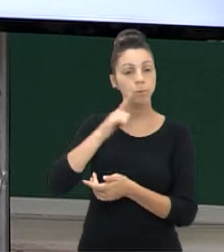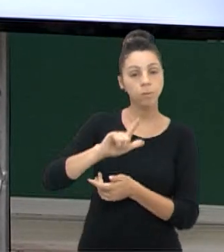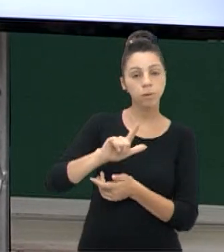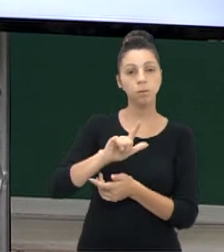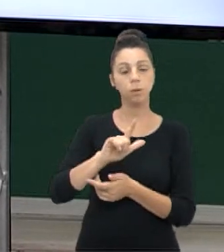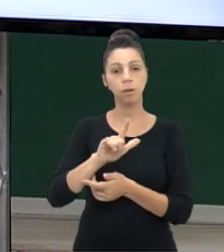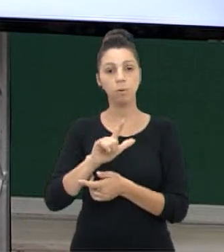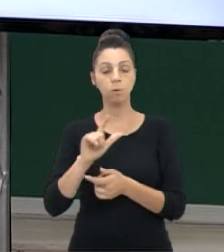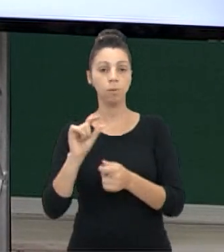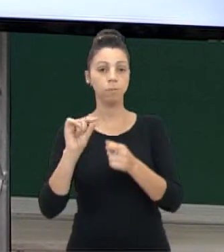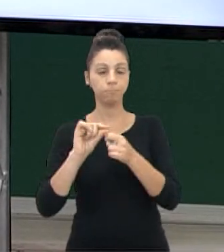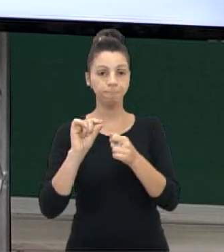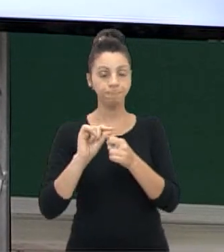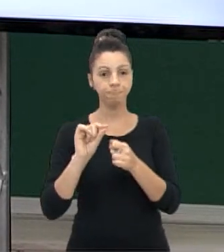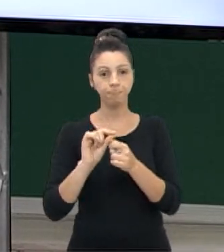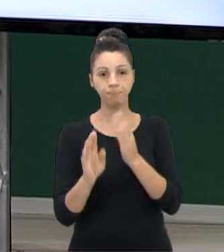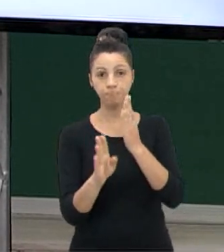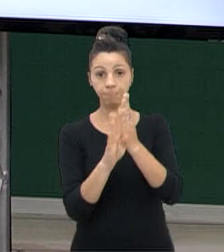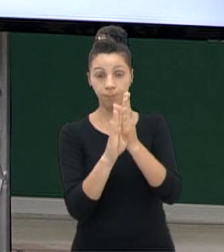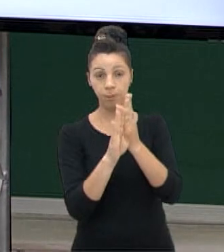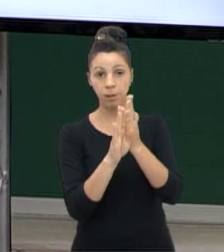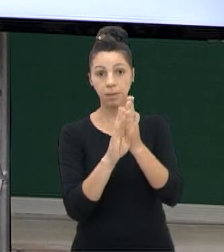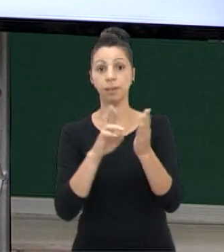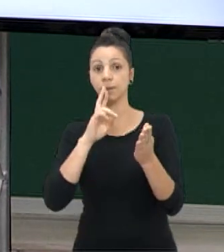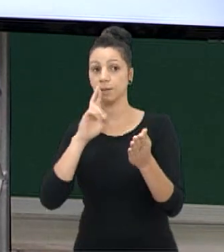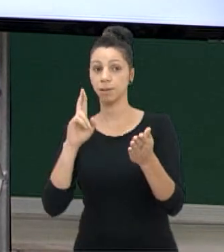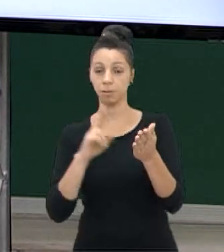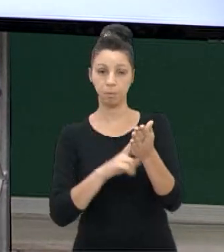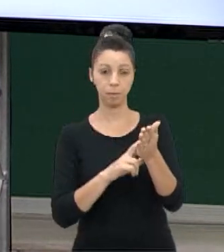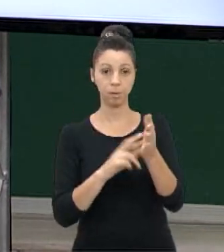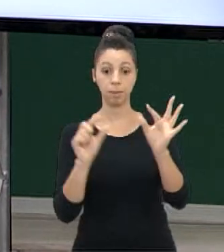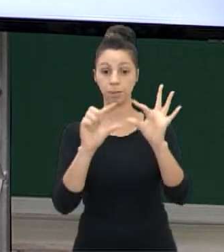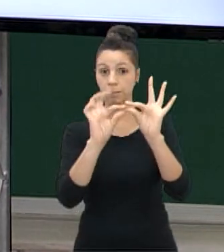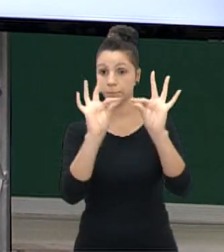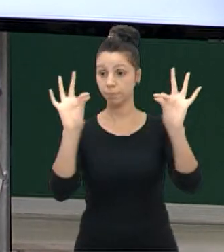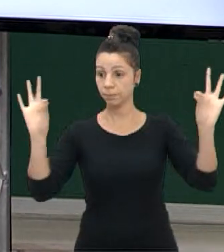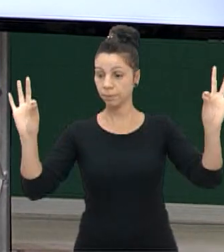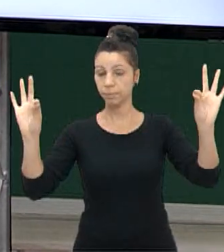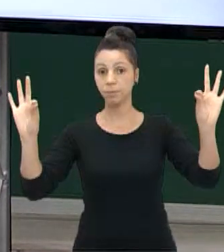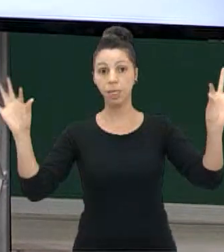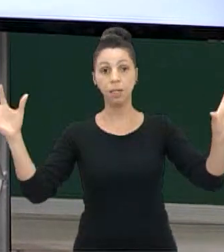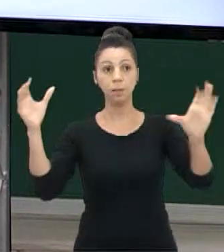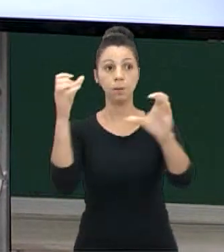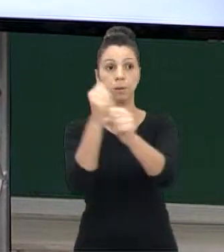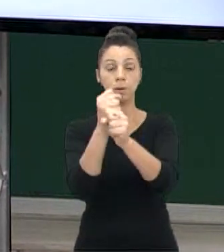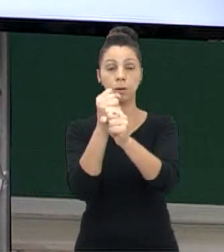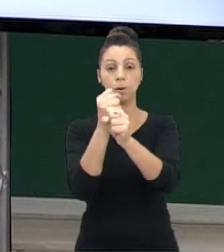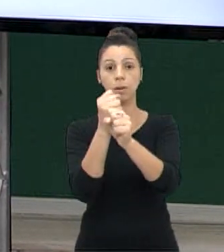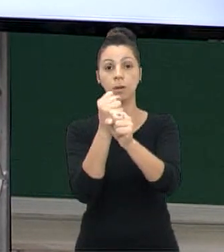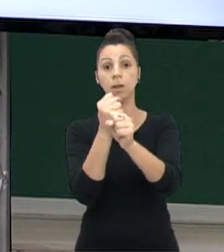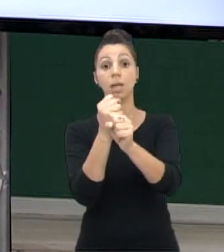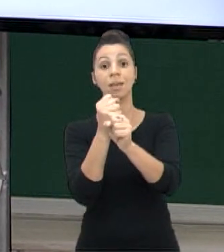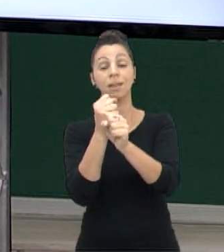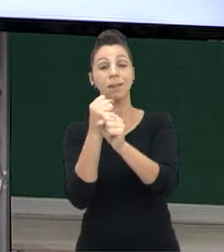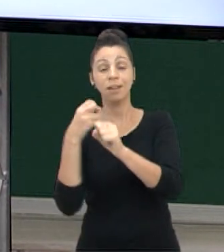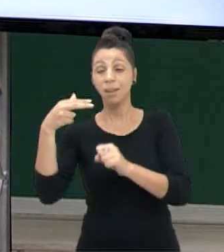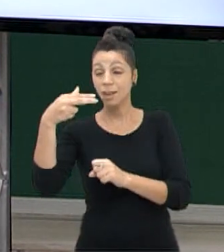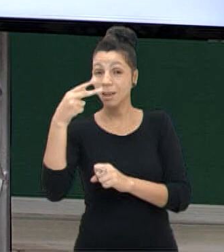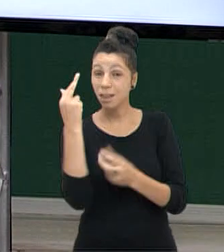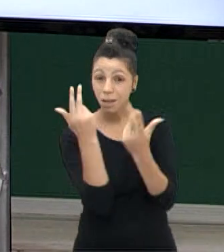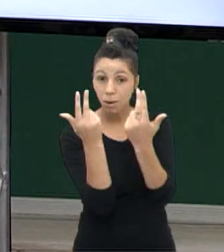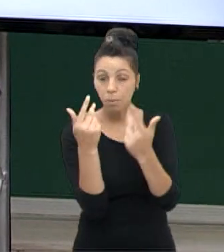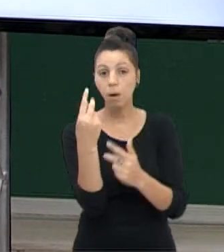realizar o que o exercício pediu. Essa soma aqui deve ser igual a 29. E um